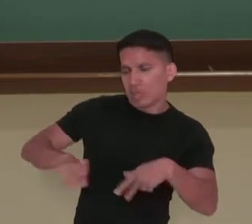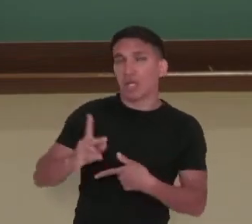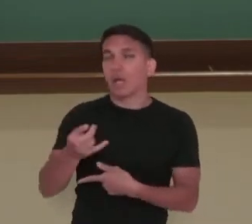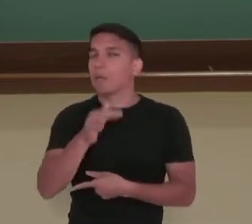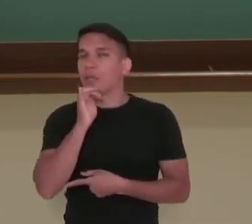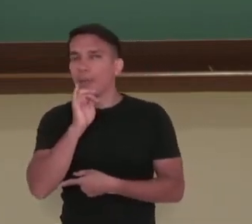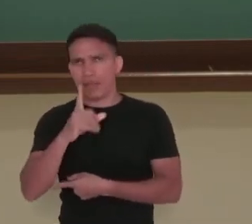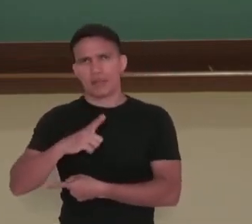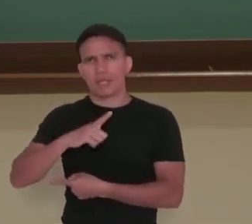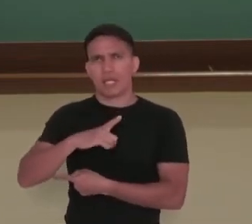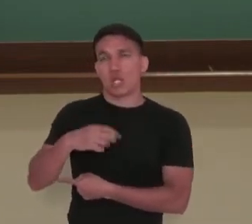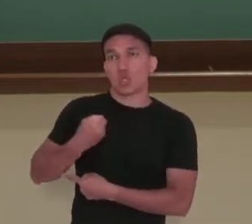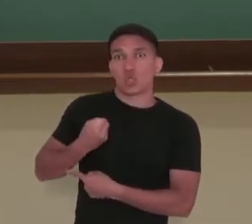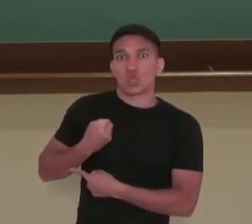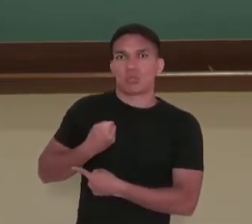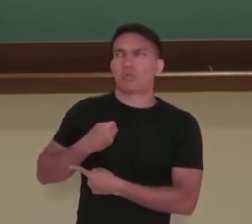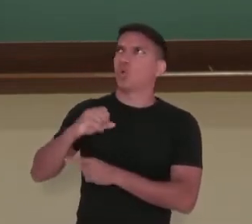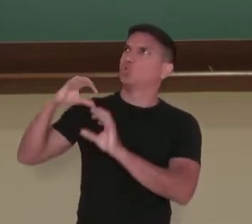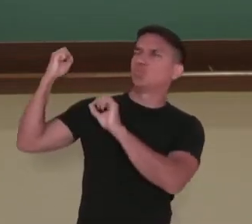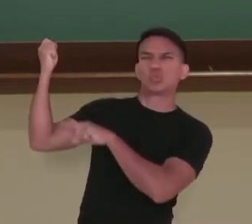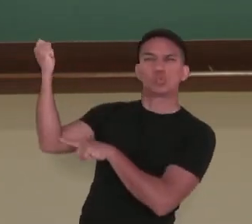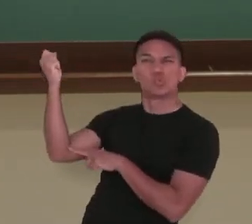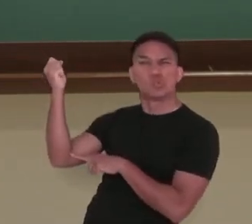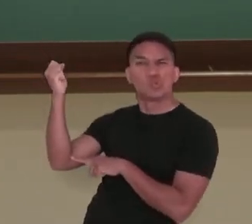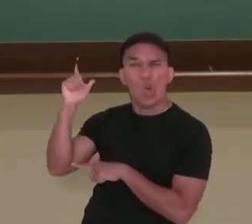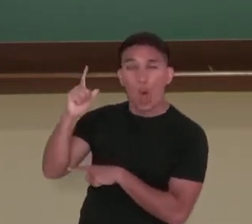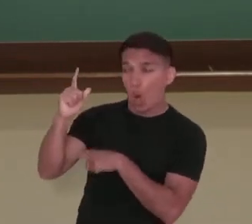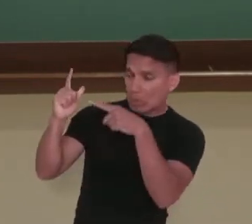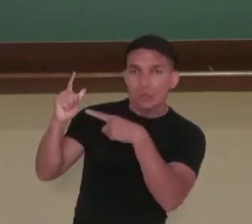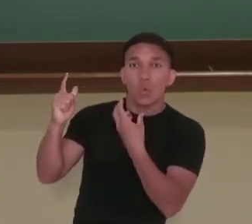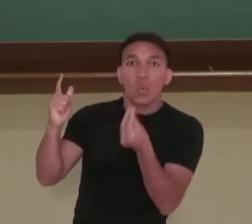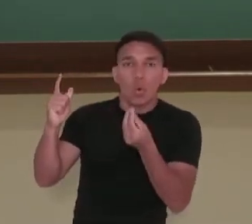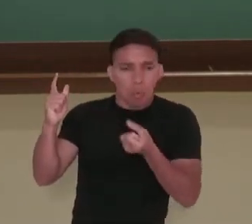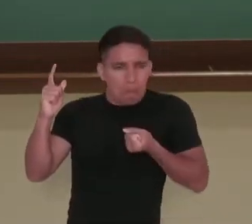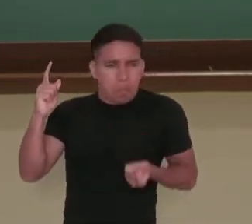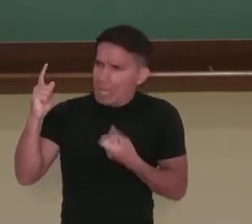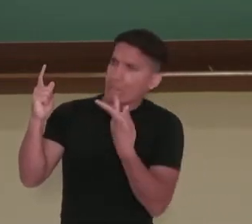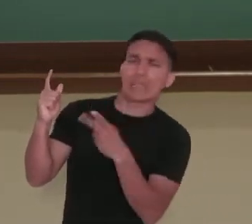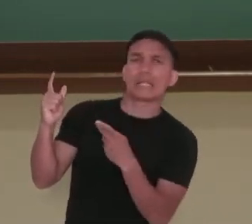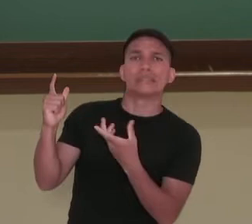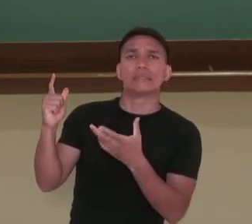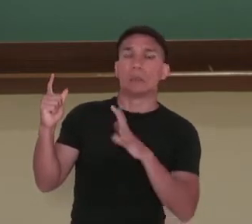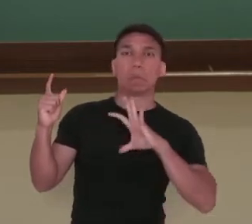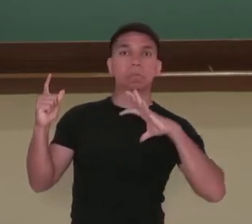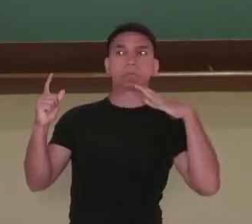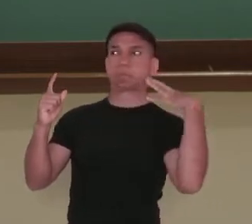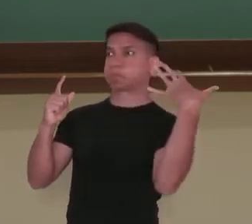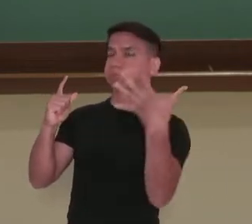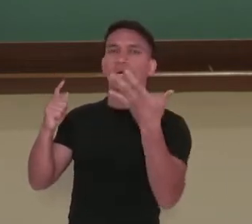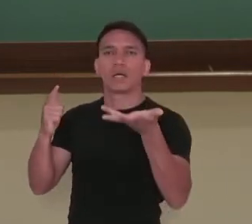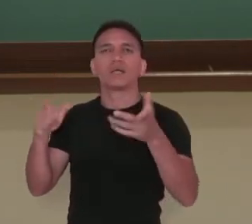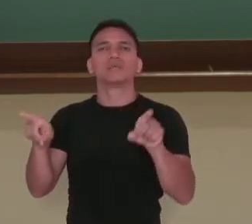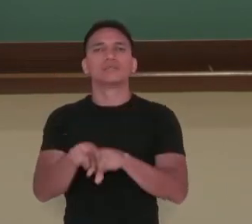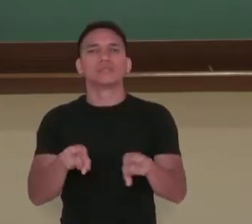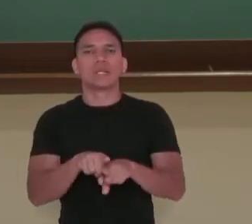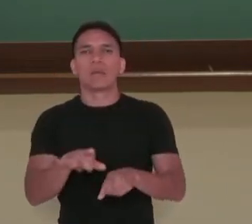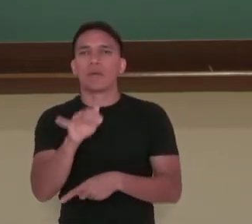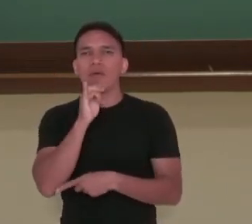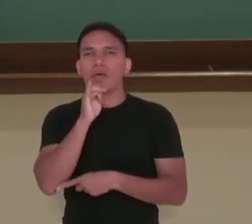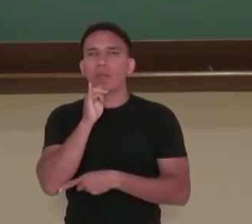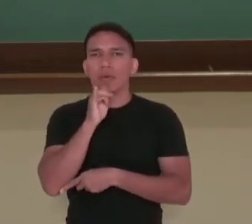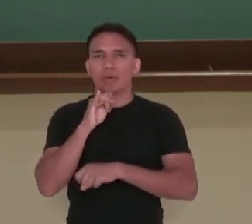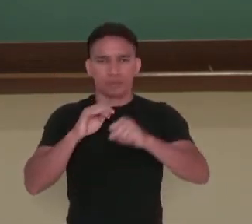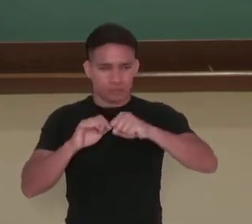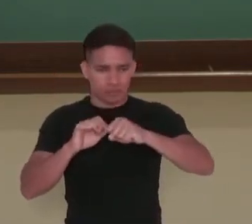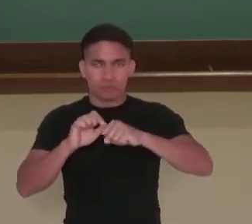por exemplo a massa do Sol. Cara, a massa do Sol é muito grande. Ou ainda, você pega lá o raio atômico de um átomo